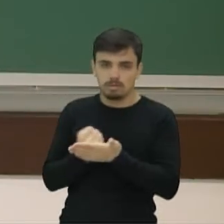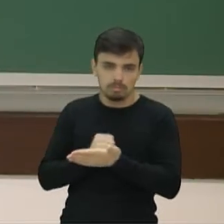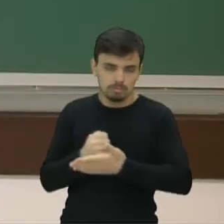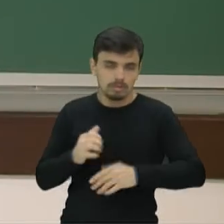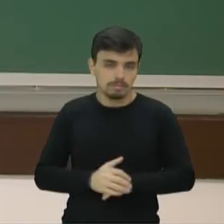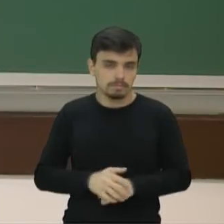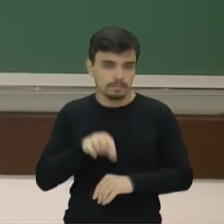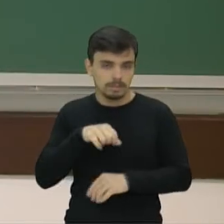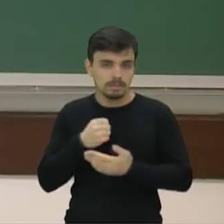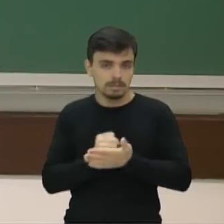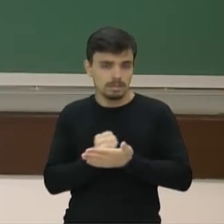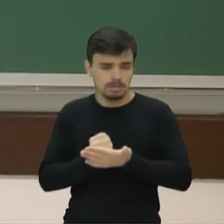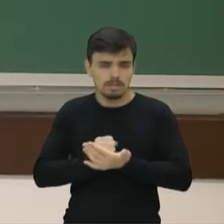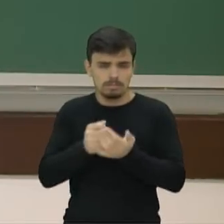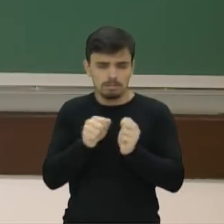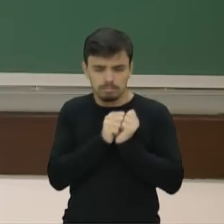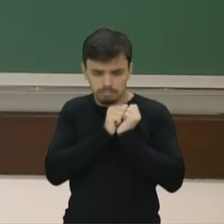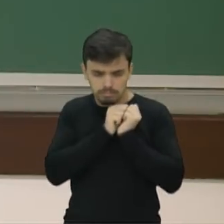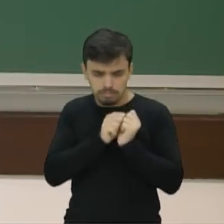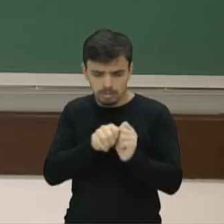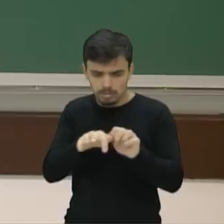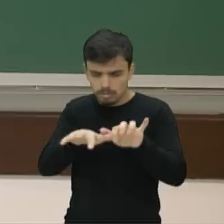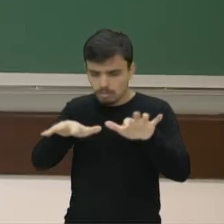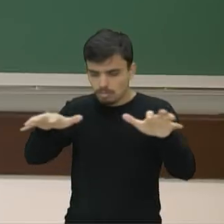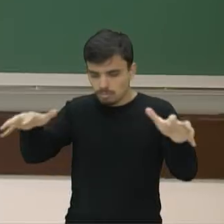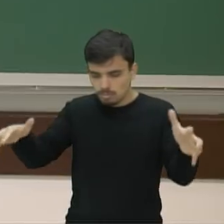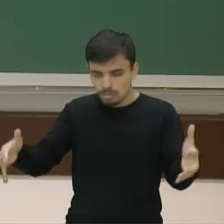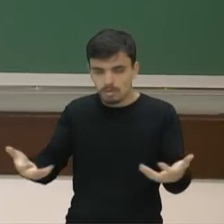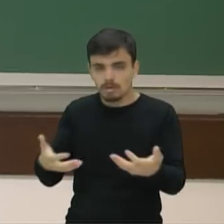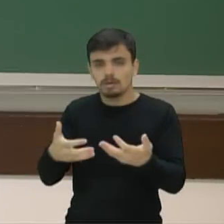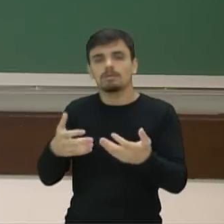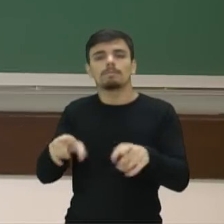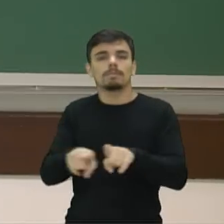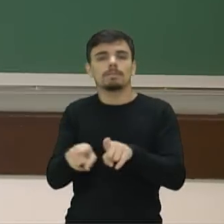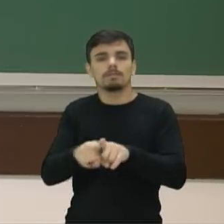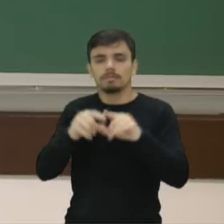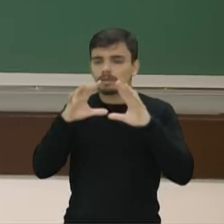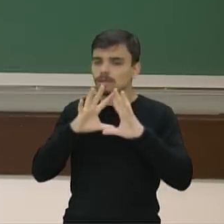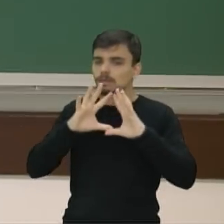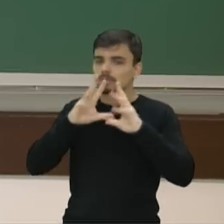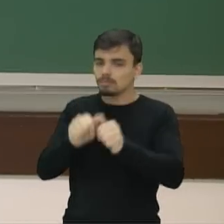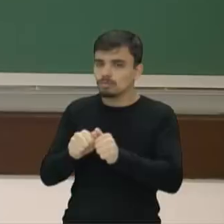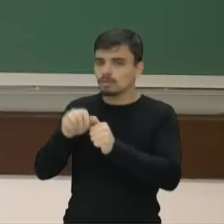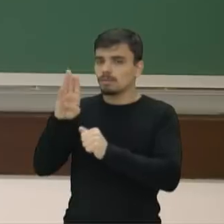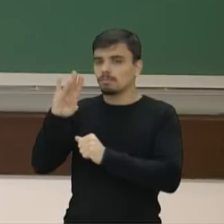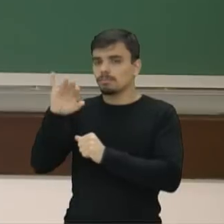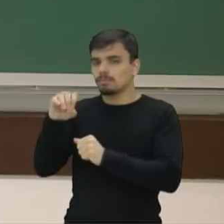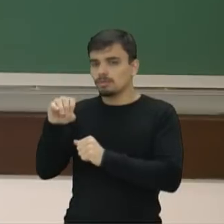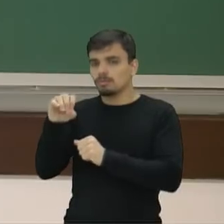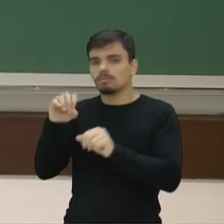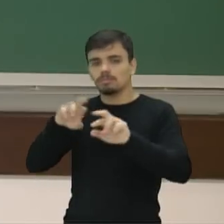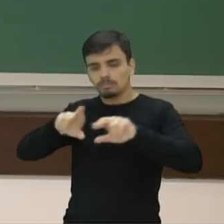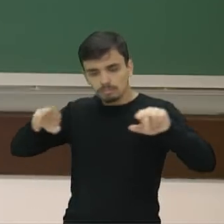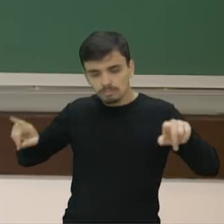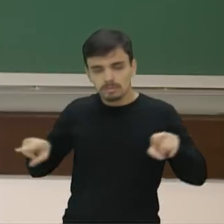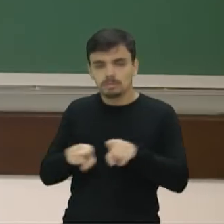E aí esse incêndio toma proporções imensas, comprometendo toda a biodiversidade e também